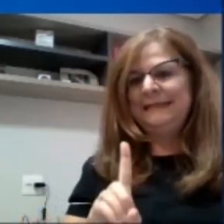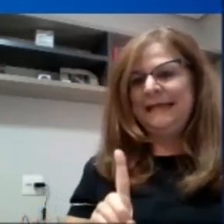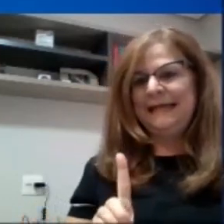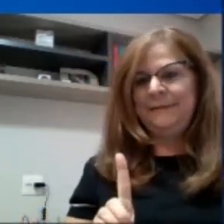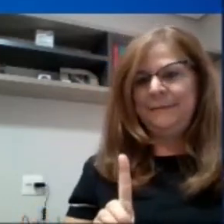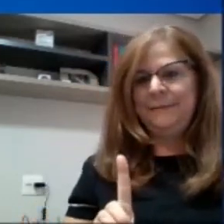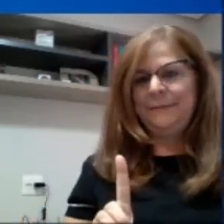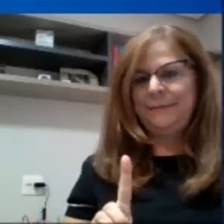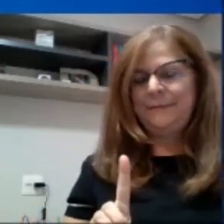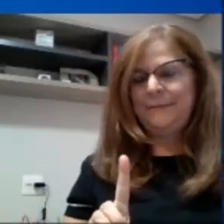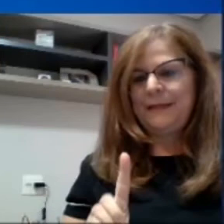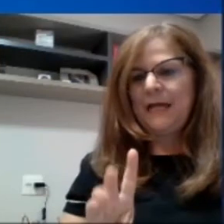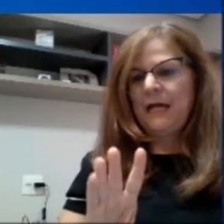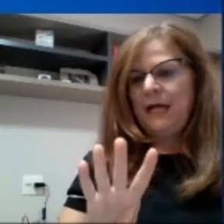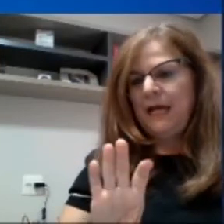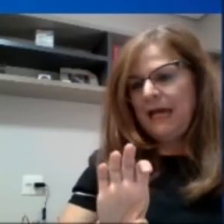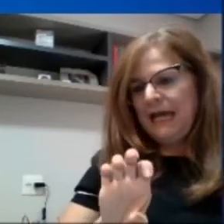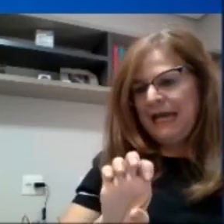D,